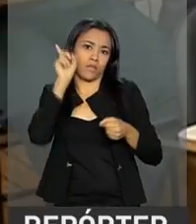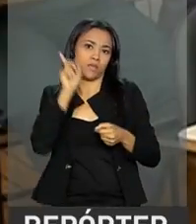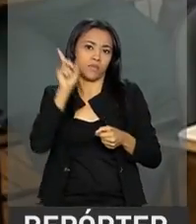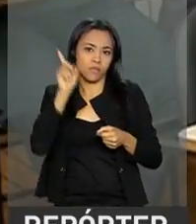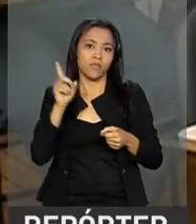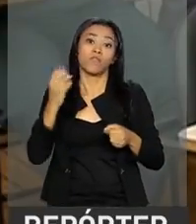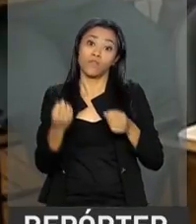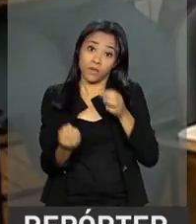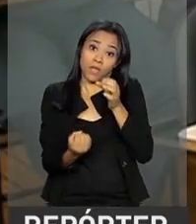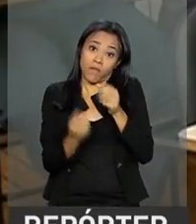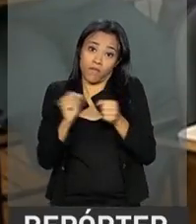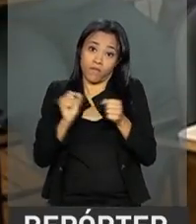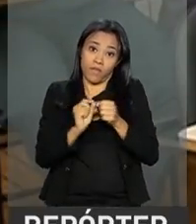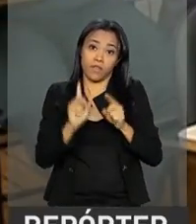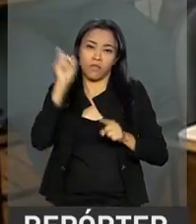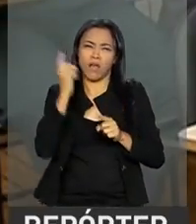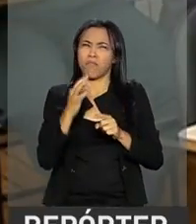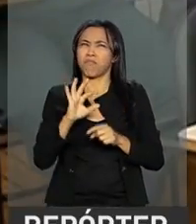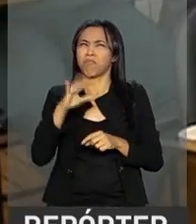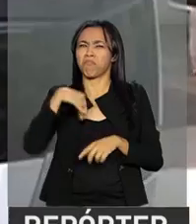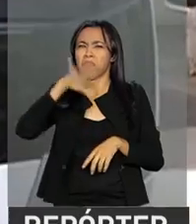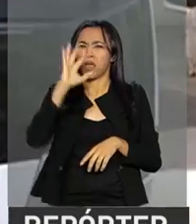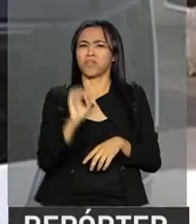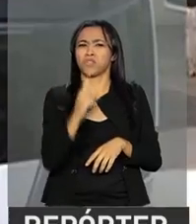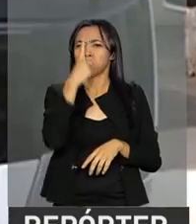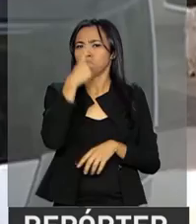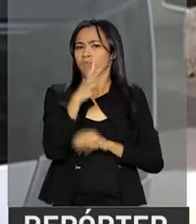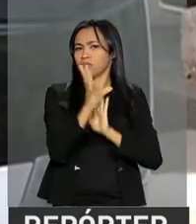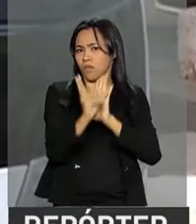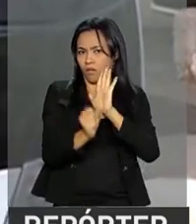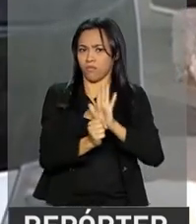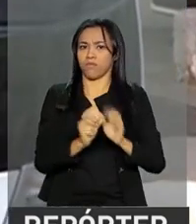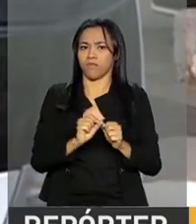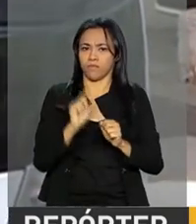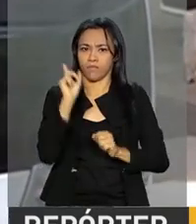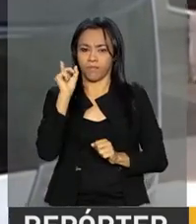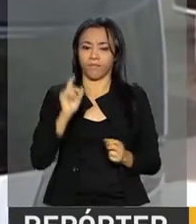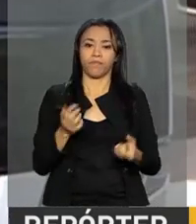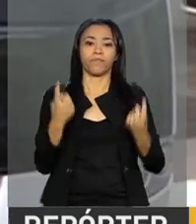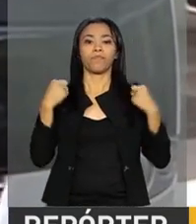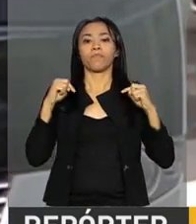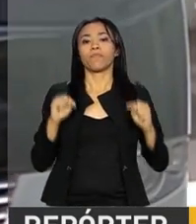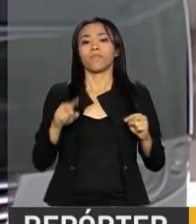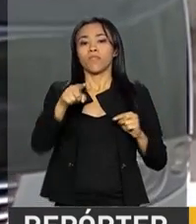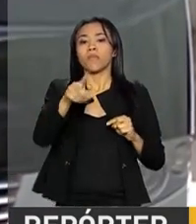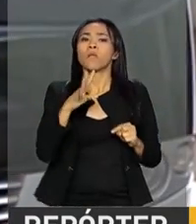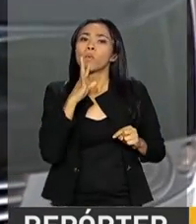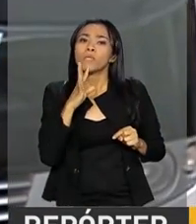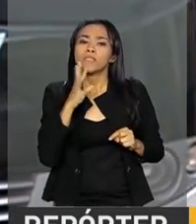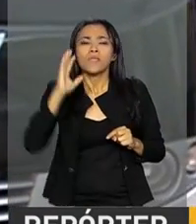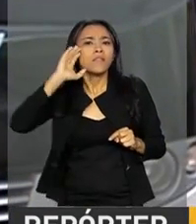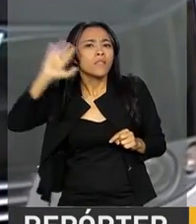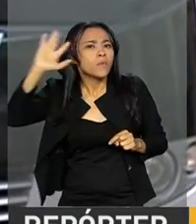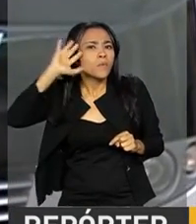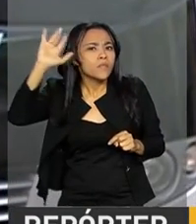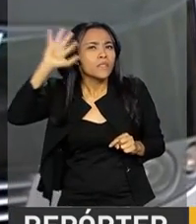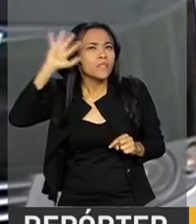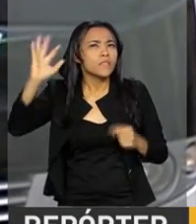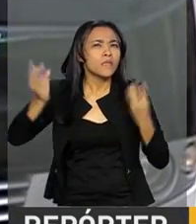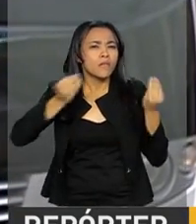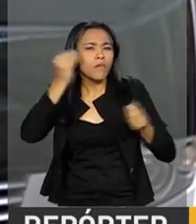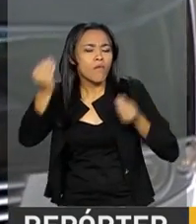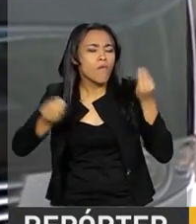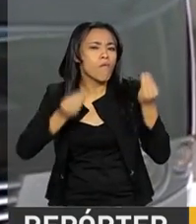e utilizado no Japão há mais de um século. Conhece mais a fundo essa teoria, né? E podem ver de